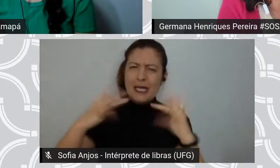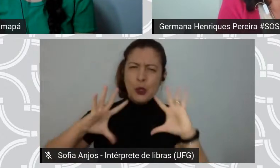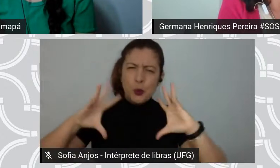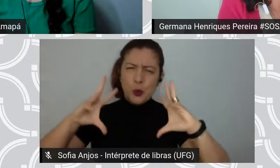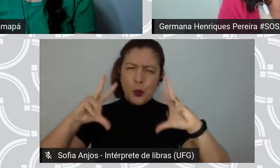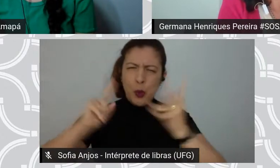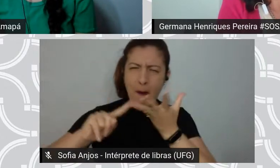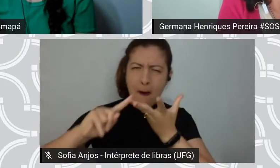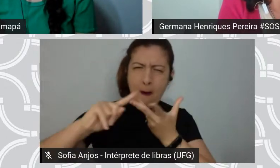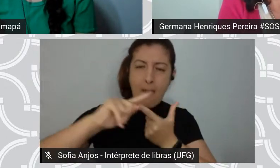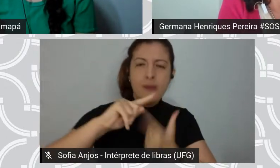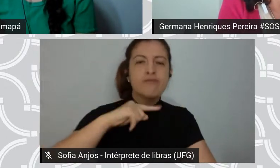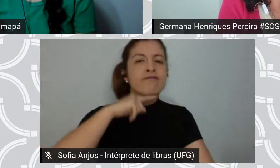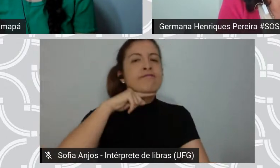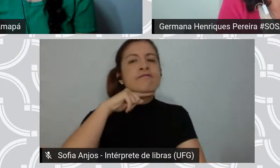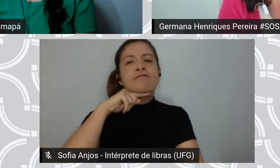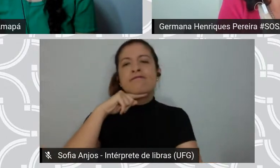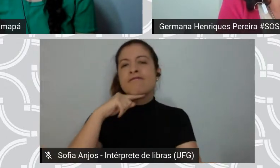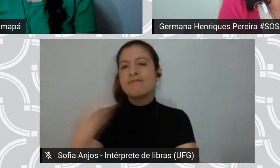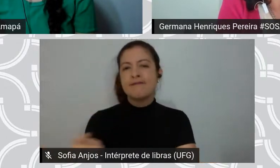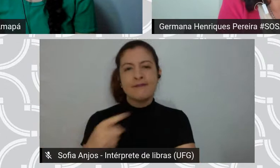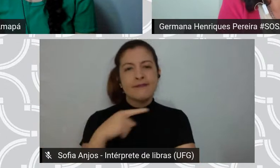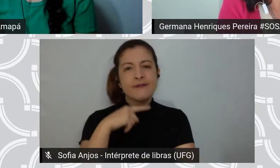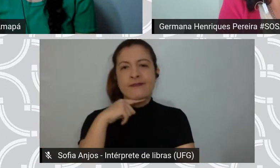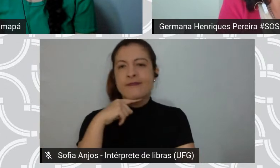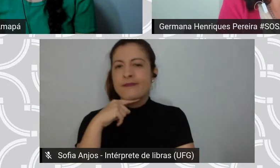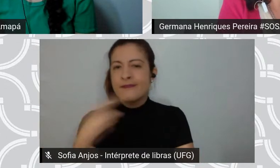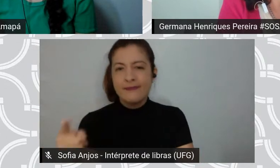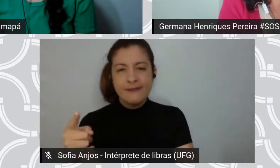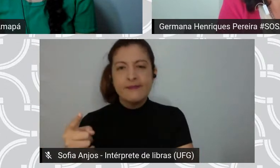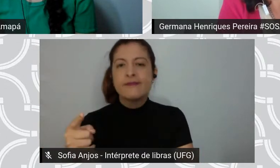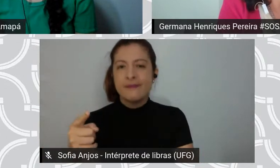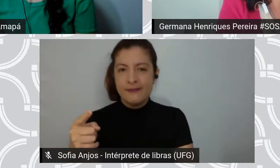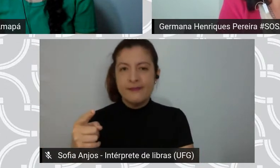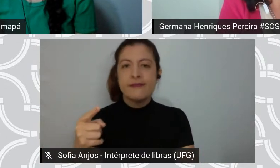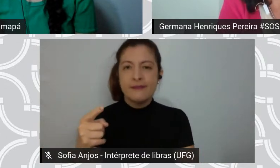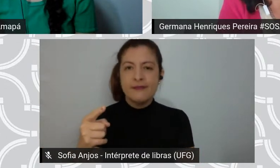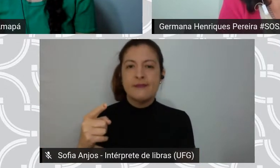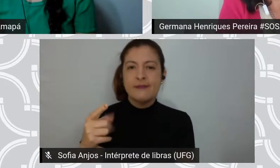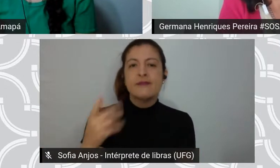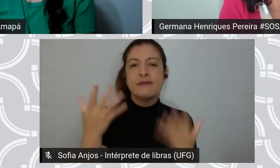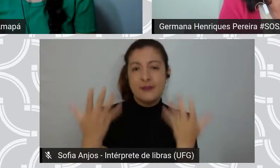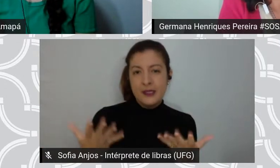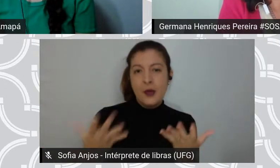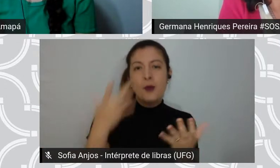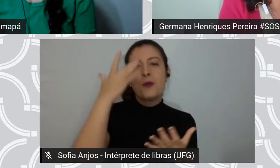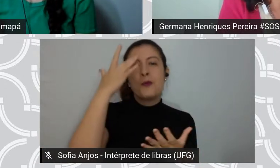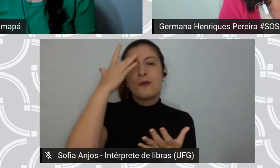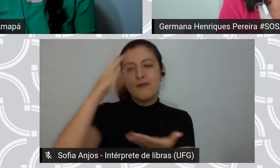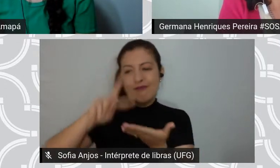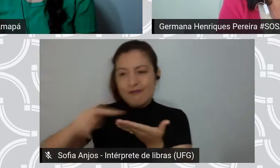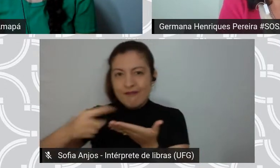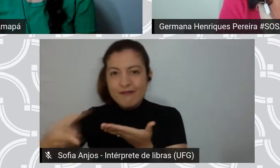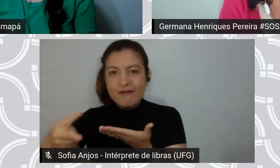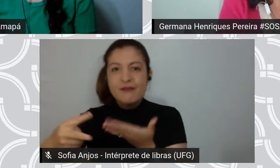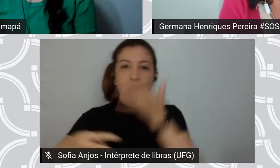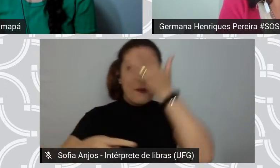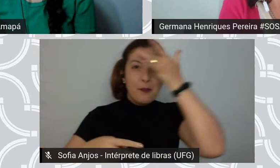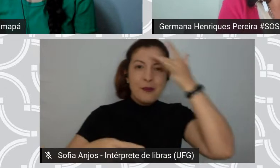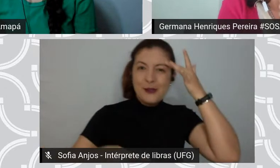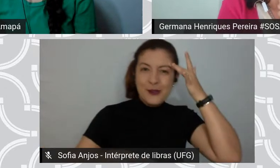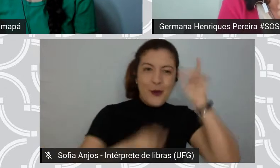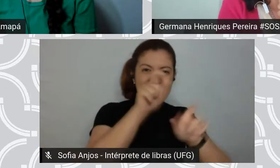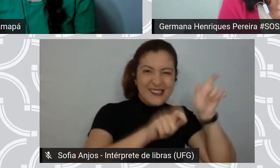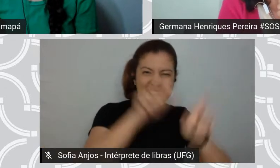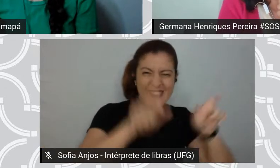quantos homens e mulheres tomarem um texto, quantas traduções diferentes teremos, né? Então é muito mais nesse